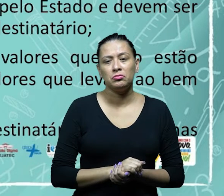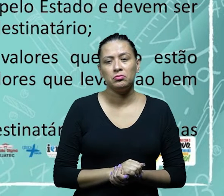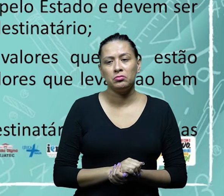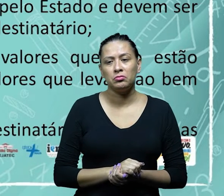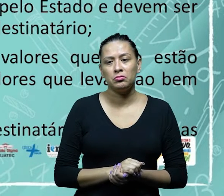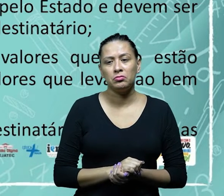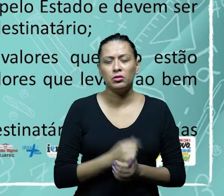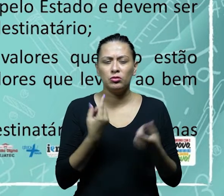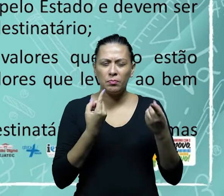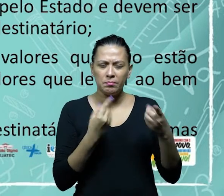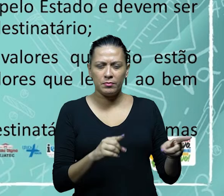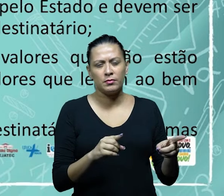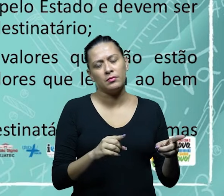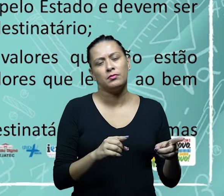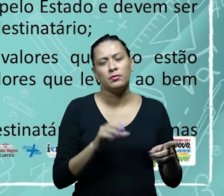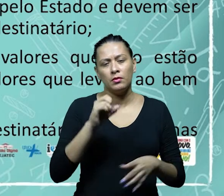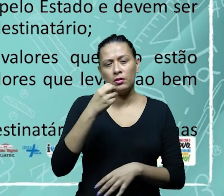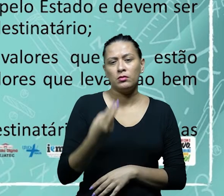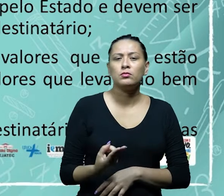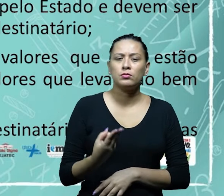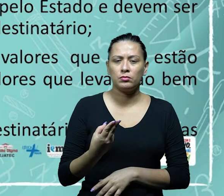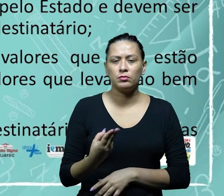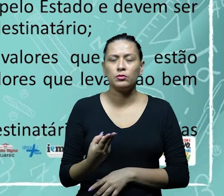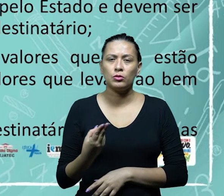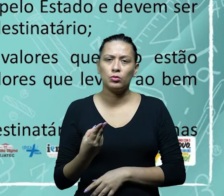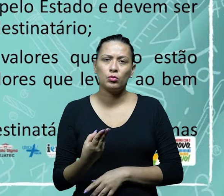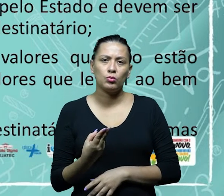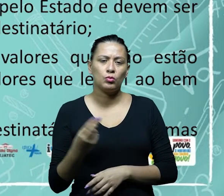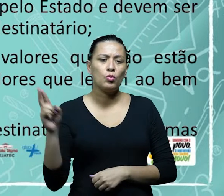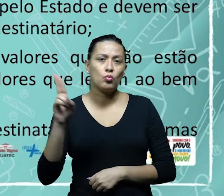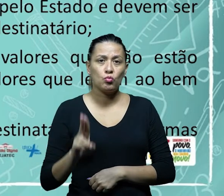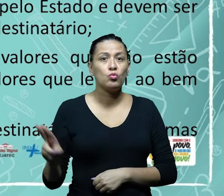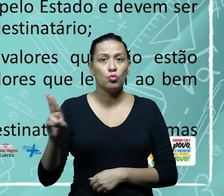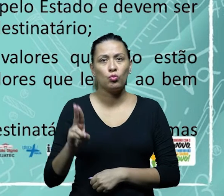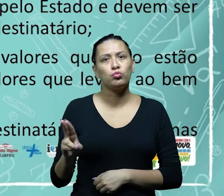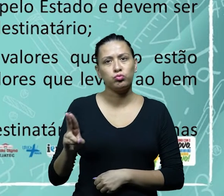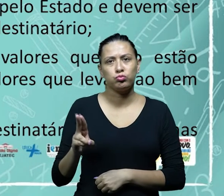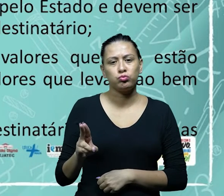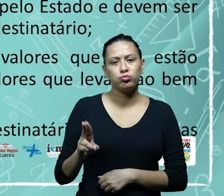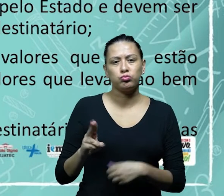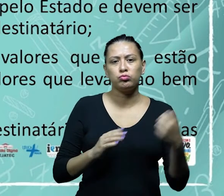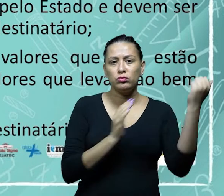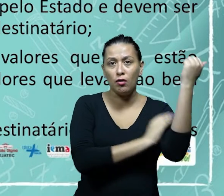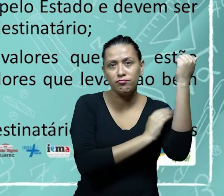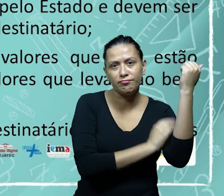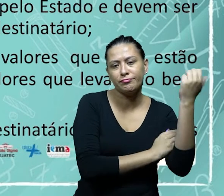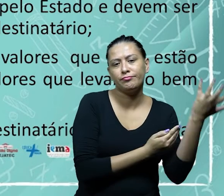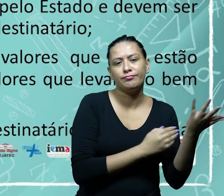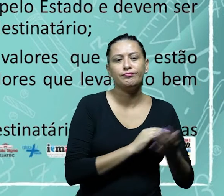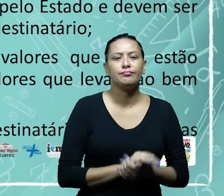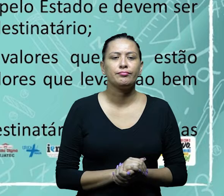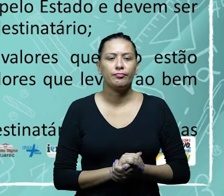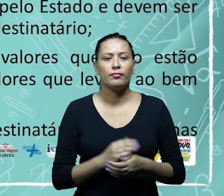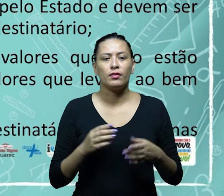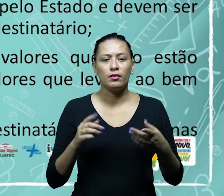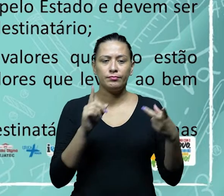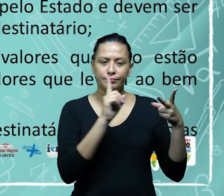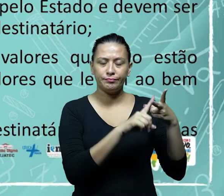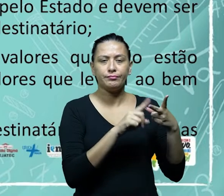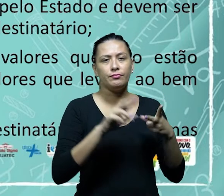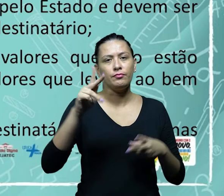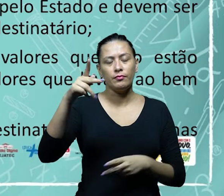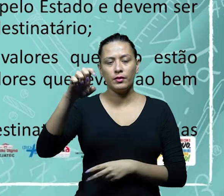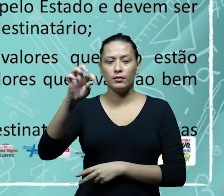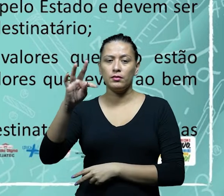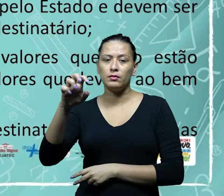e as normas elas também são as ter autônomas pois né Elas essas normas